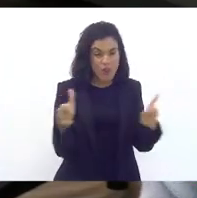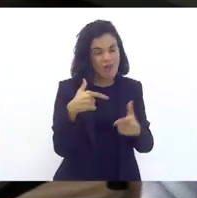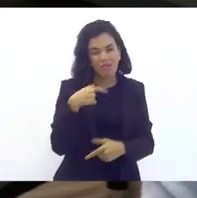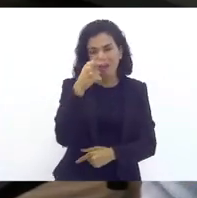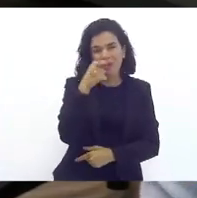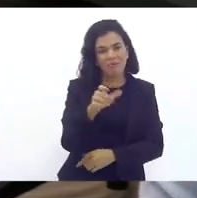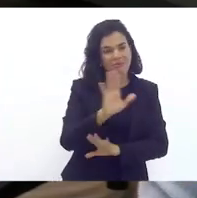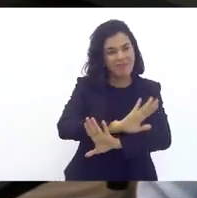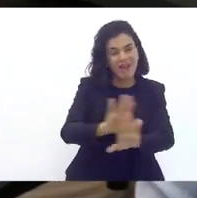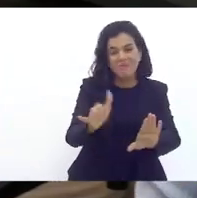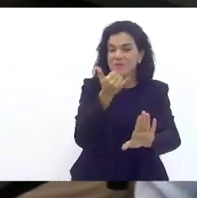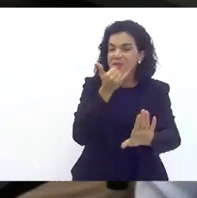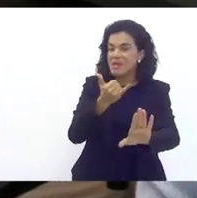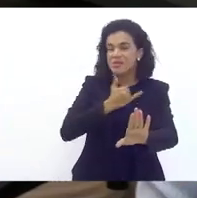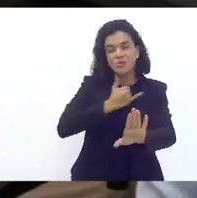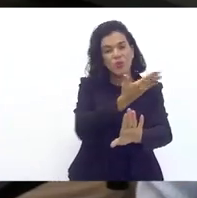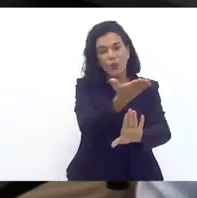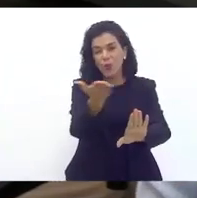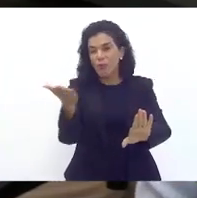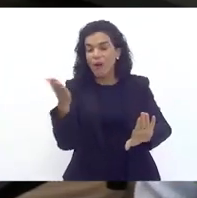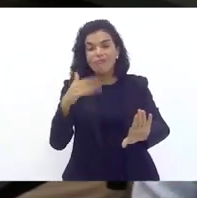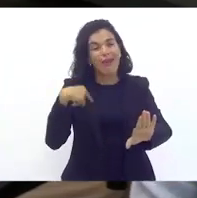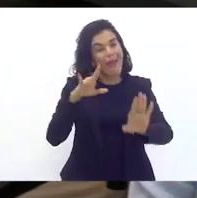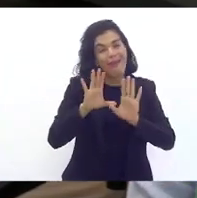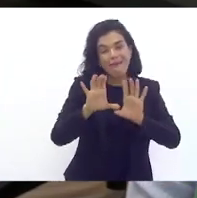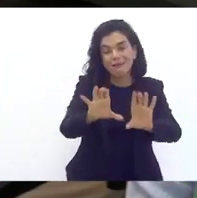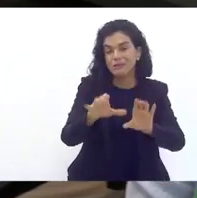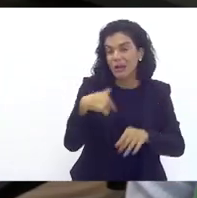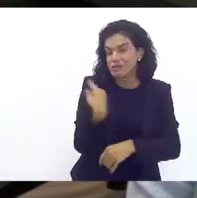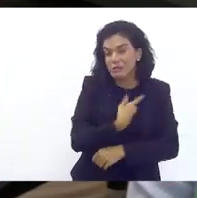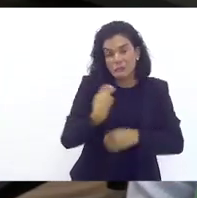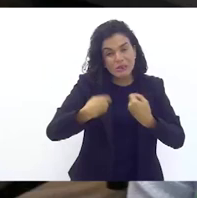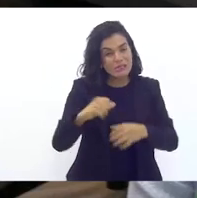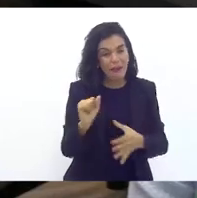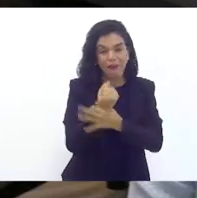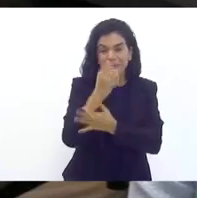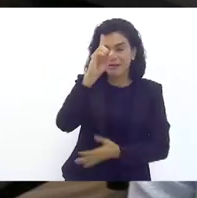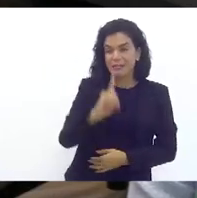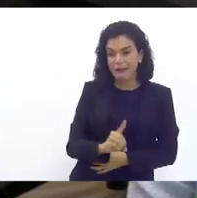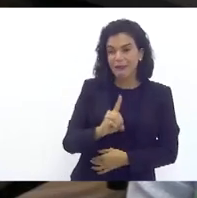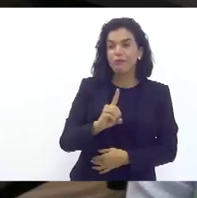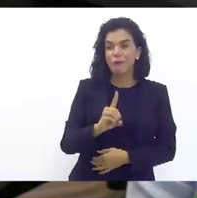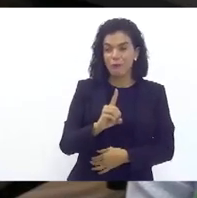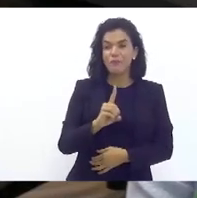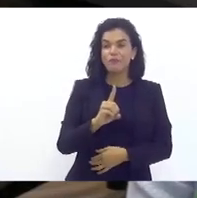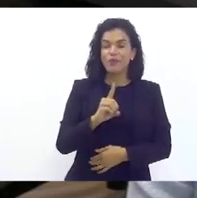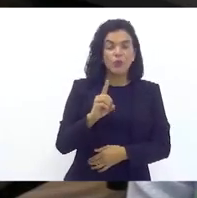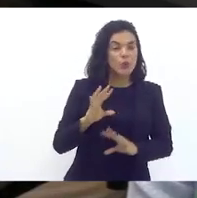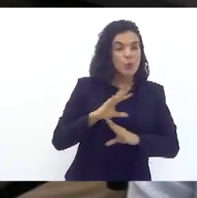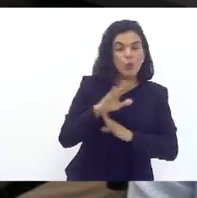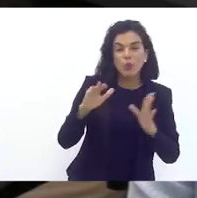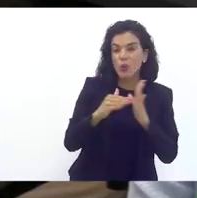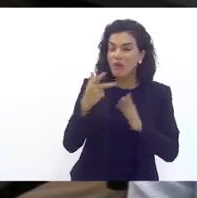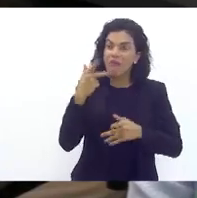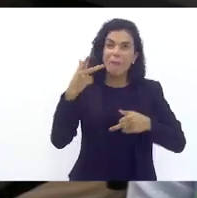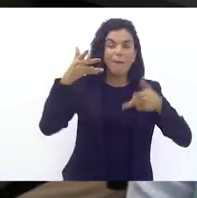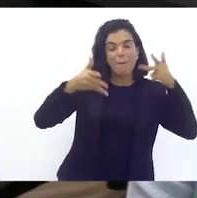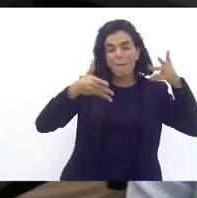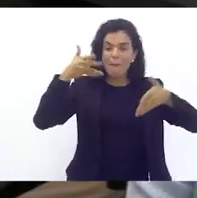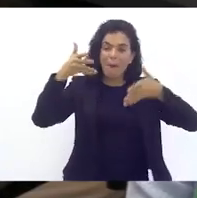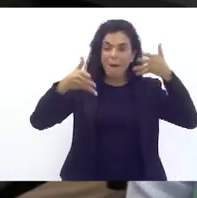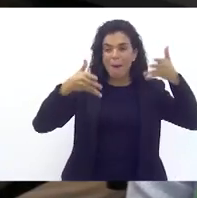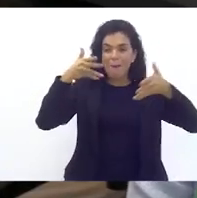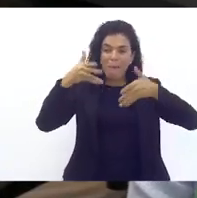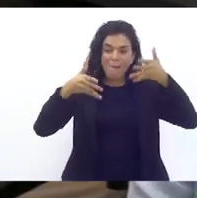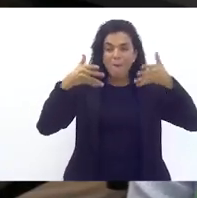interessa. Desculpem a todos, né? Mas é isso, nós precisamos que sejam garantidos os direitos do que está sendo colocado aqui, que foi colocado muito bem pelo